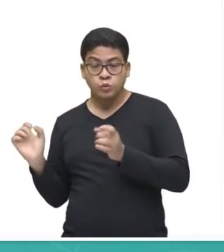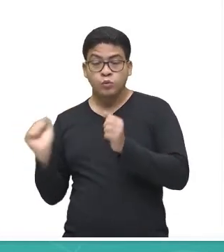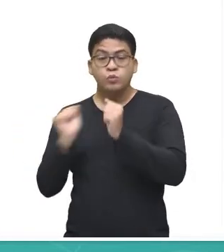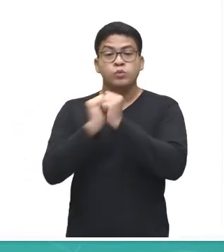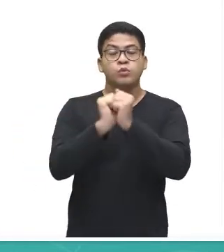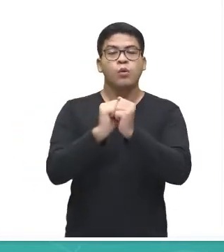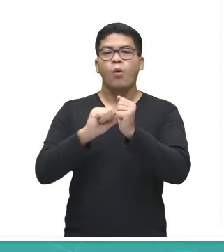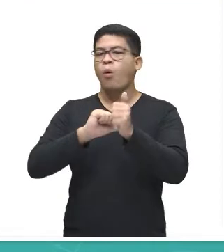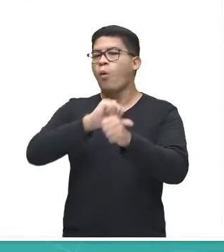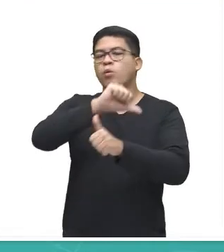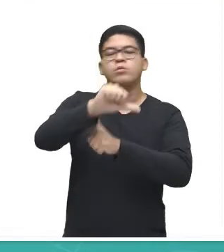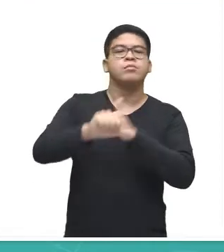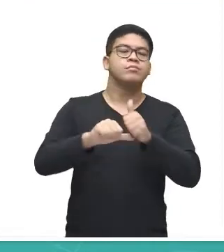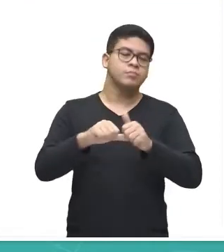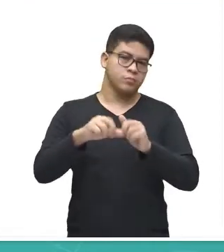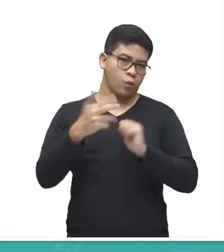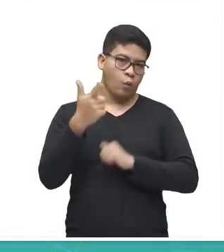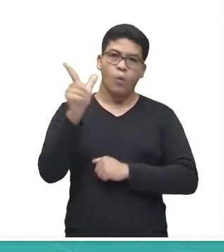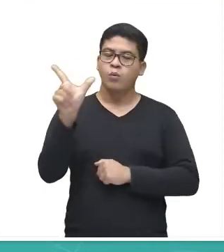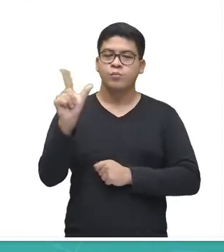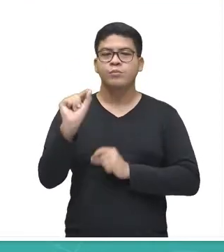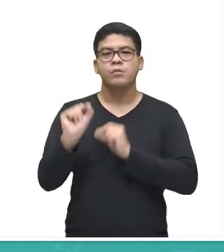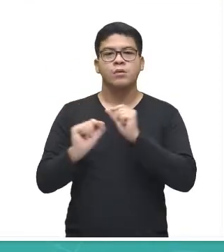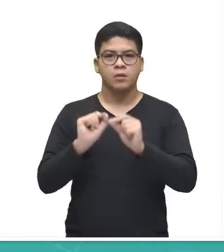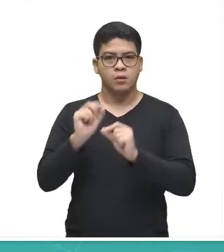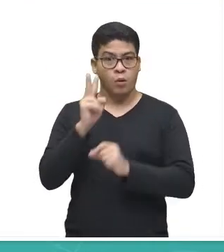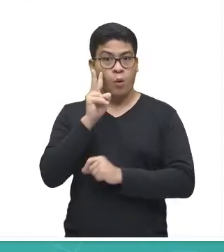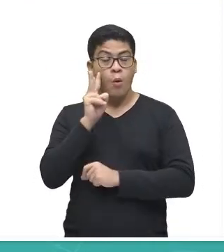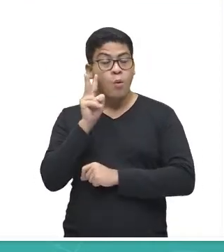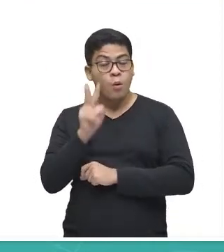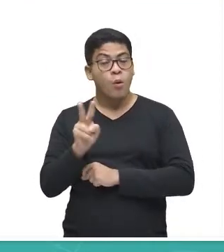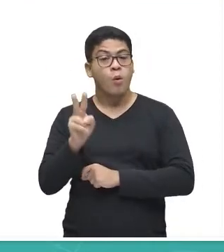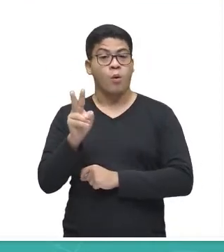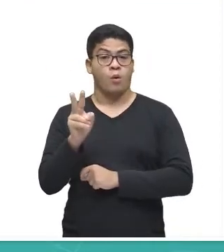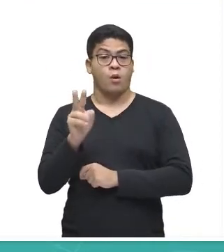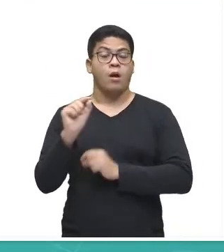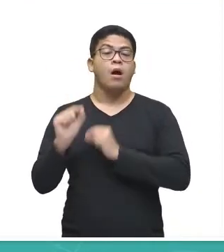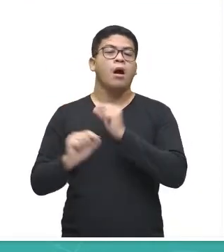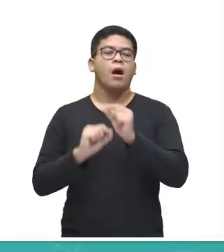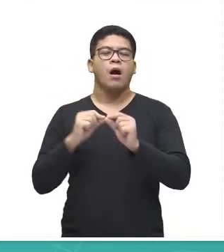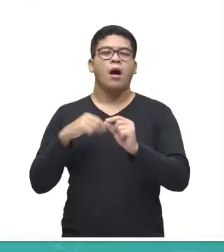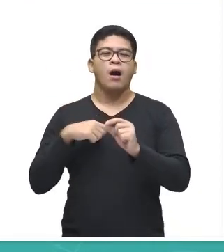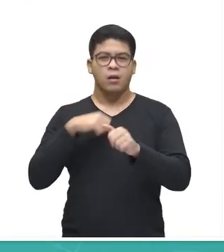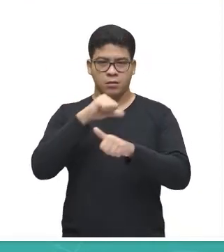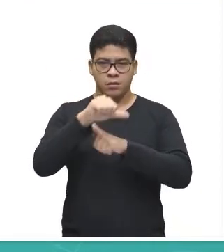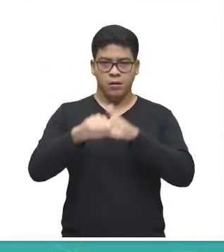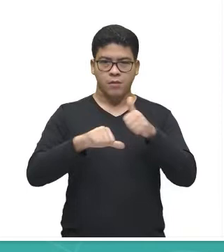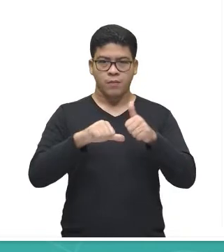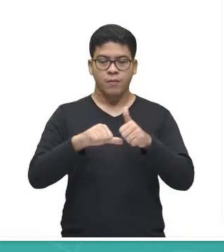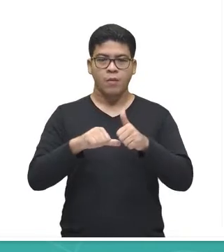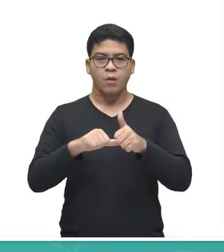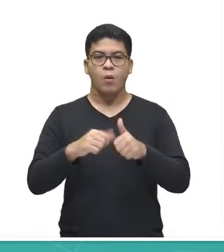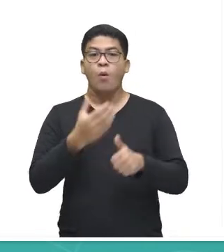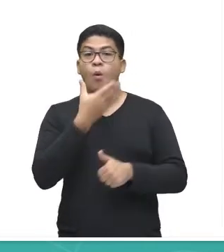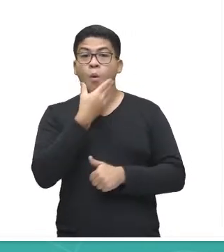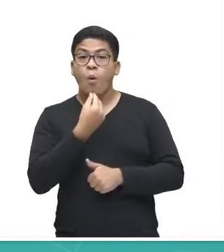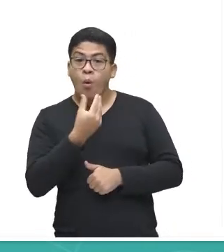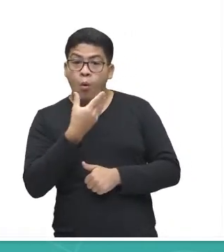agora quais são elas. Então, fiquem atentos aí para as mudanças no sexo